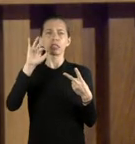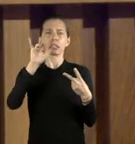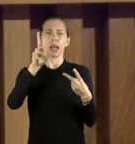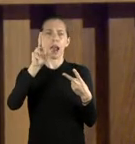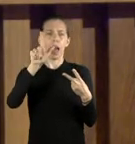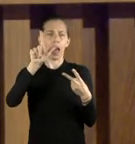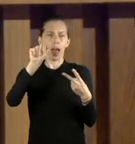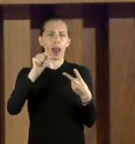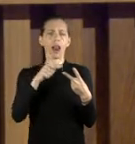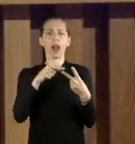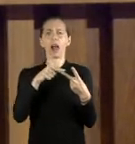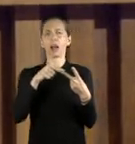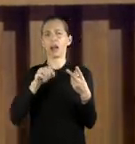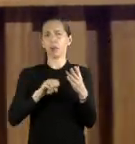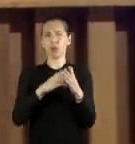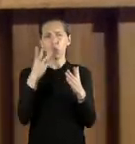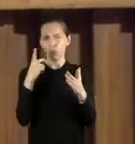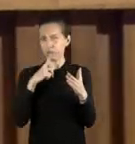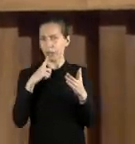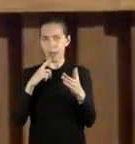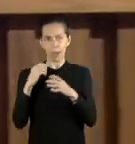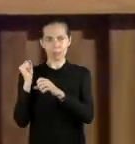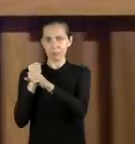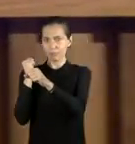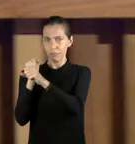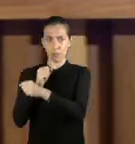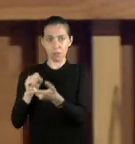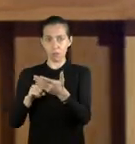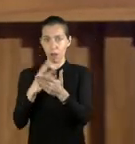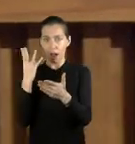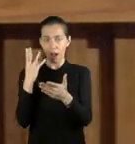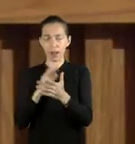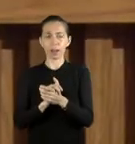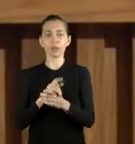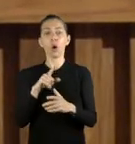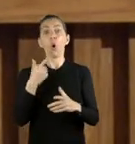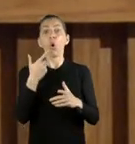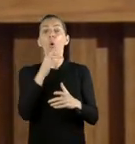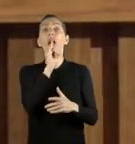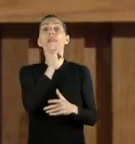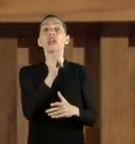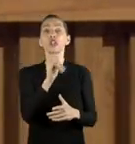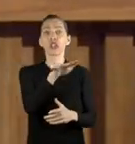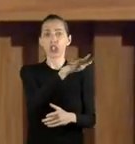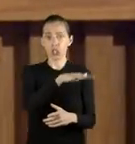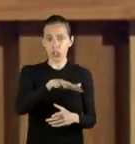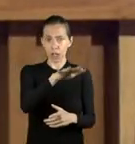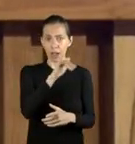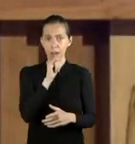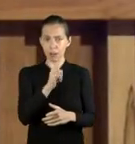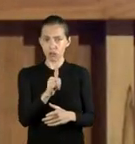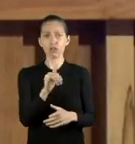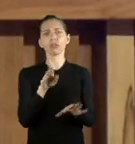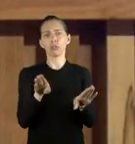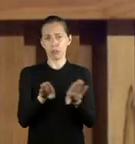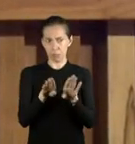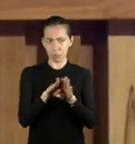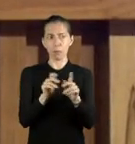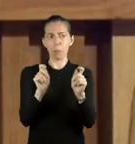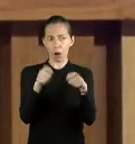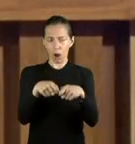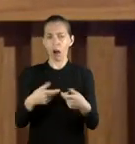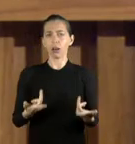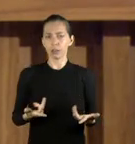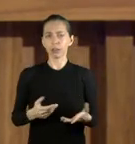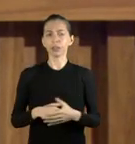Cirela, e entre outras. Né? A gente pode investir em ramos de energia, né? Então tem bastante no ramo de